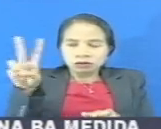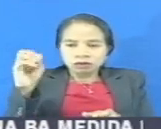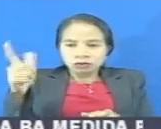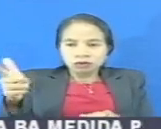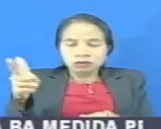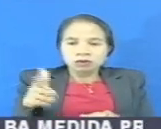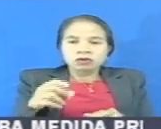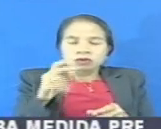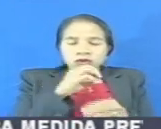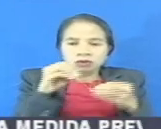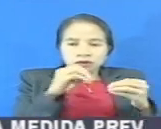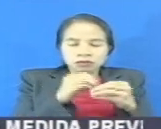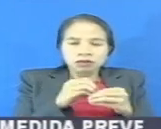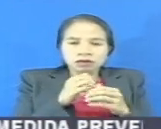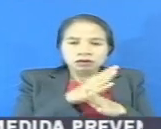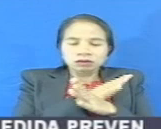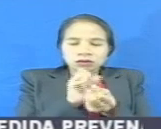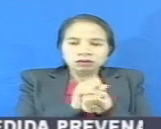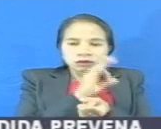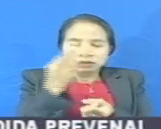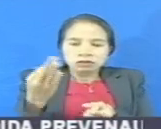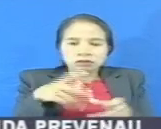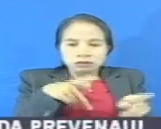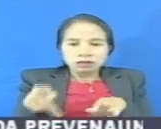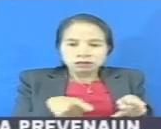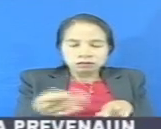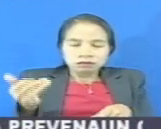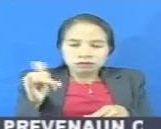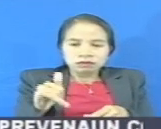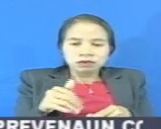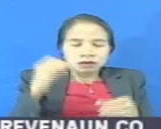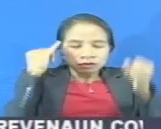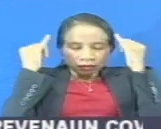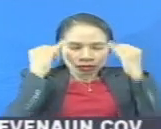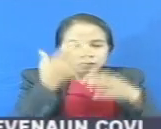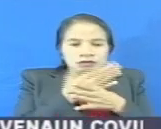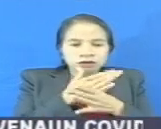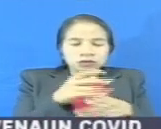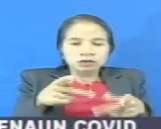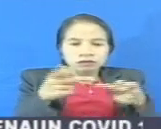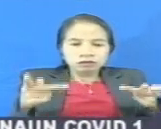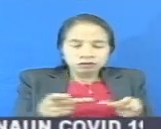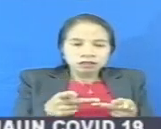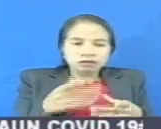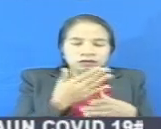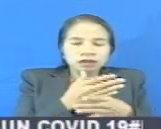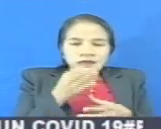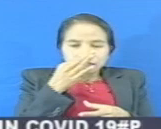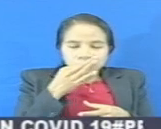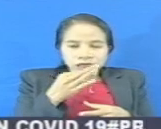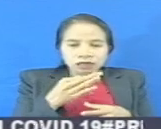a medida prevenção COVID-19 ba comunidade Sira. Informação ne fahemos e hafatin distribuição a hans esta